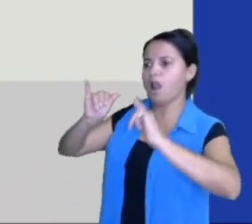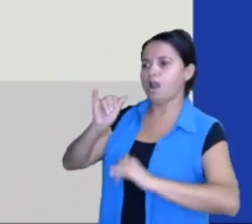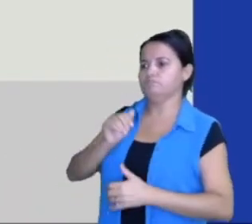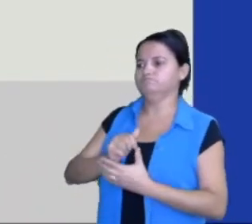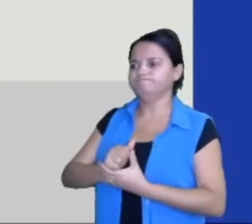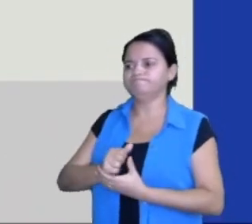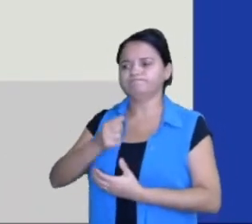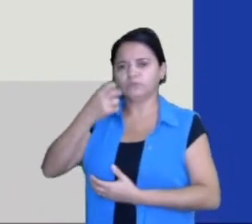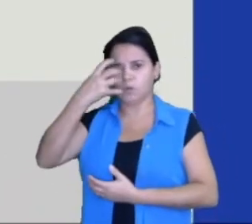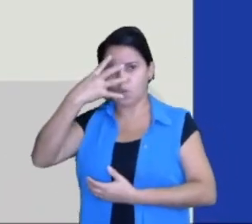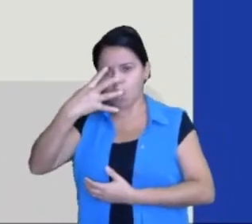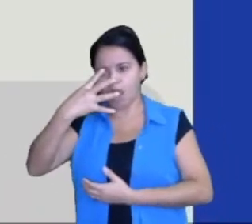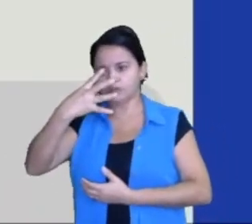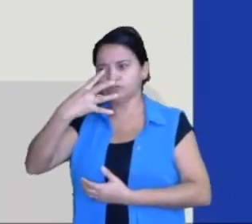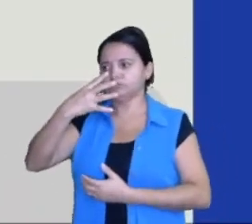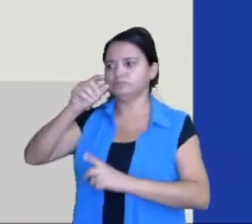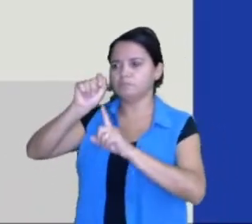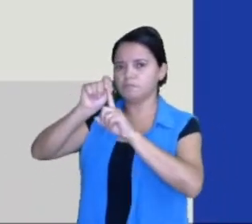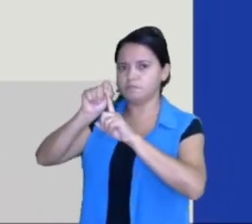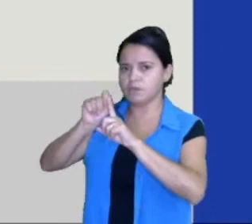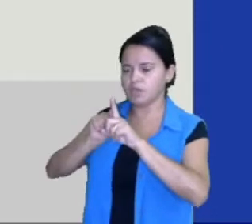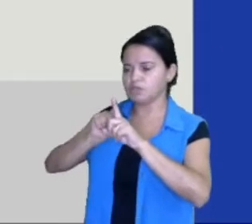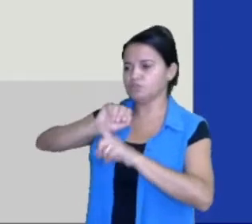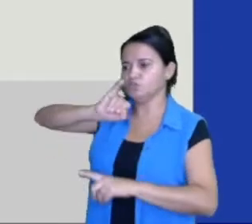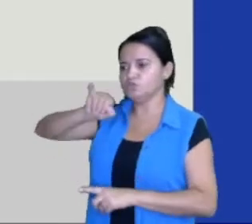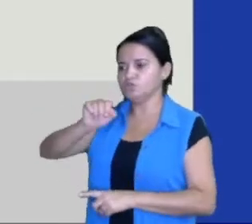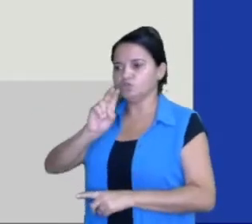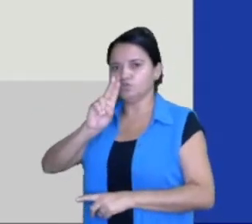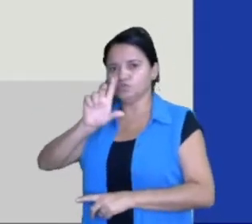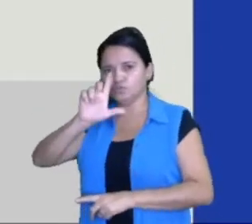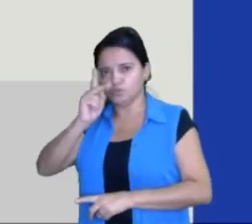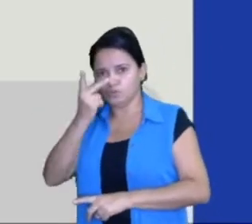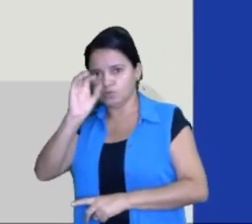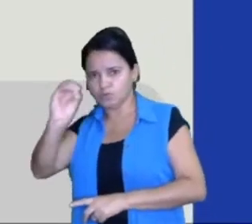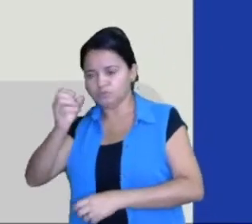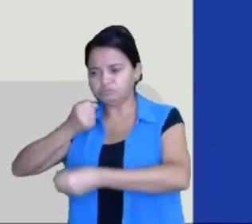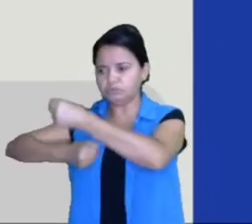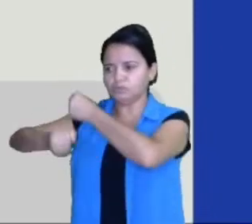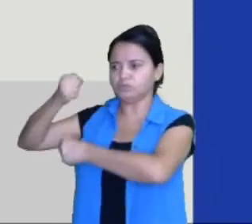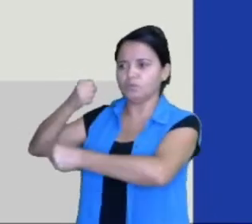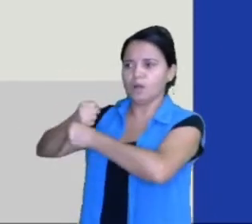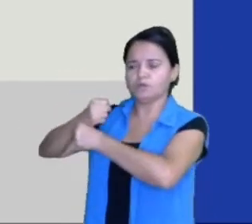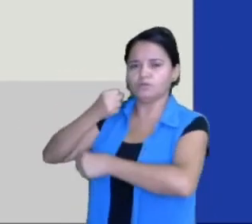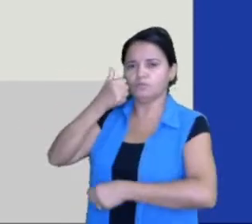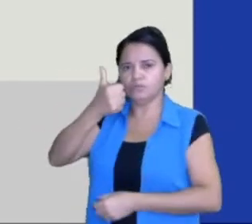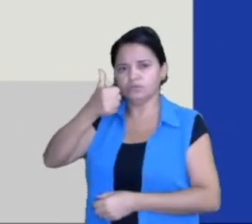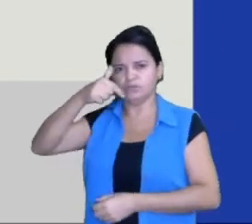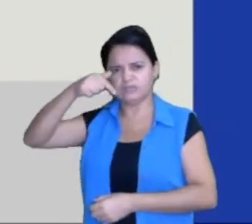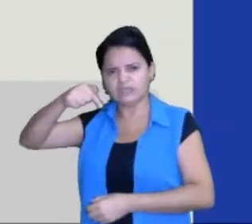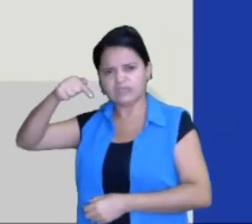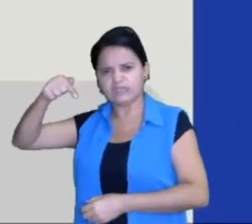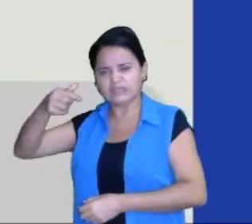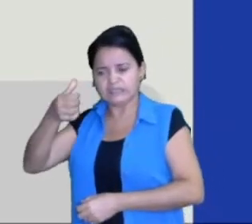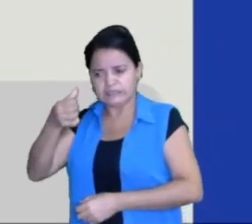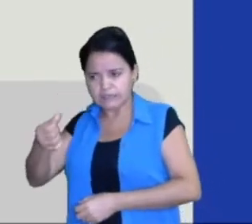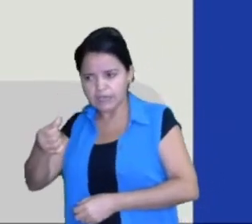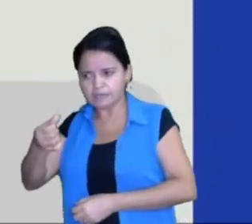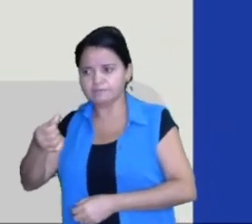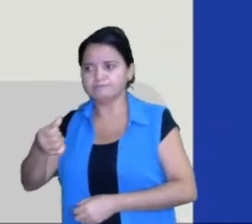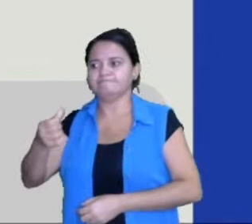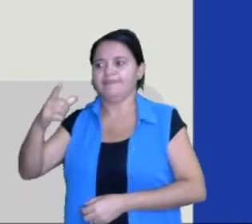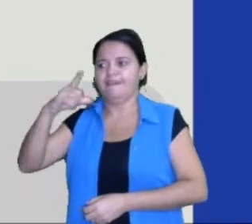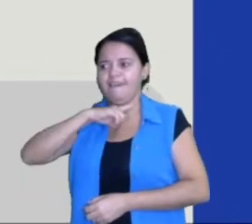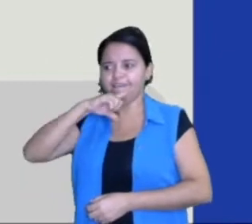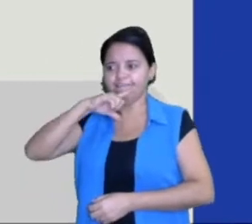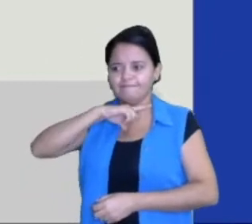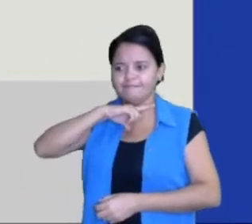1776 e colocou fim ao vínculo colonial que existia entre as 13 colônias, nome pelo qual a região